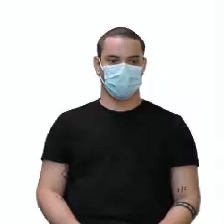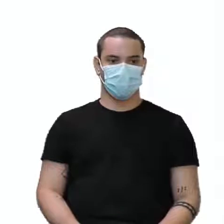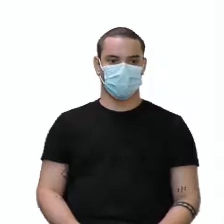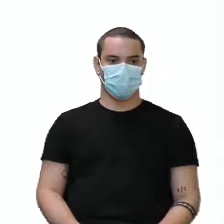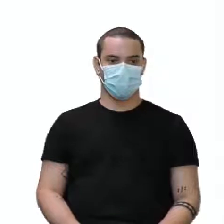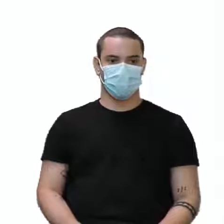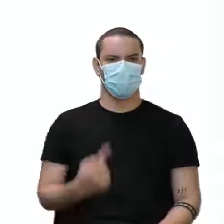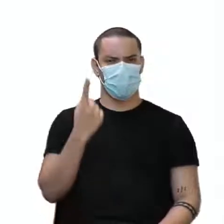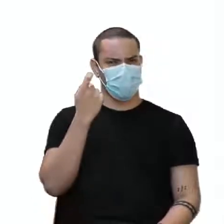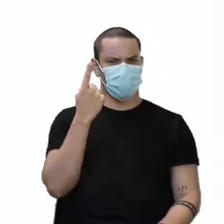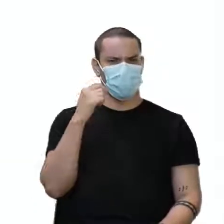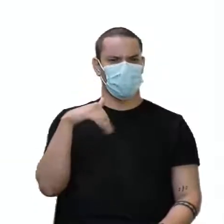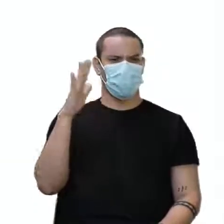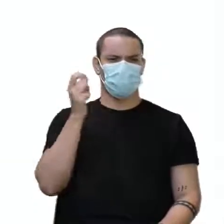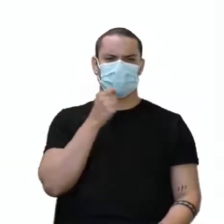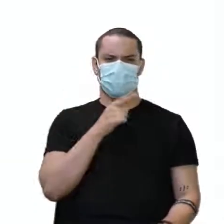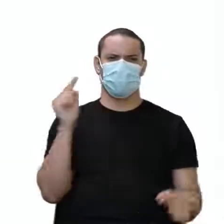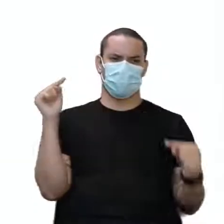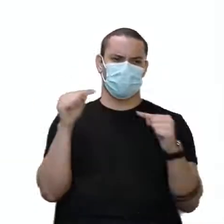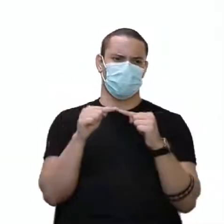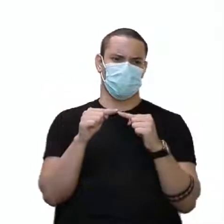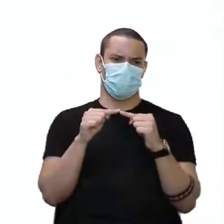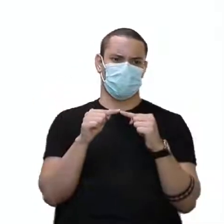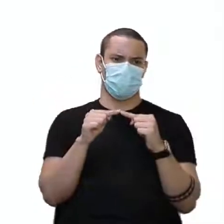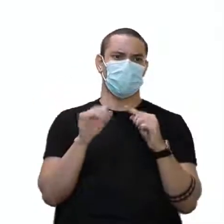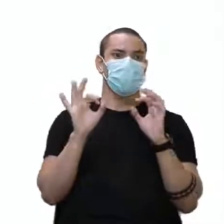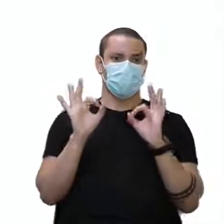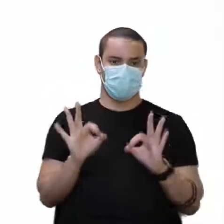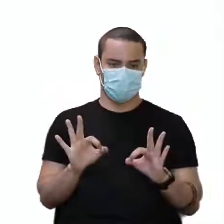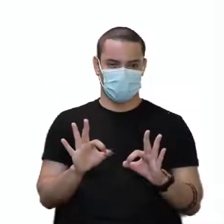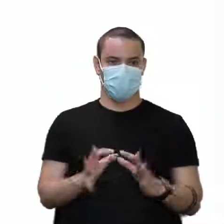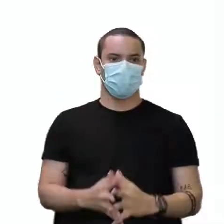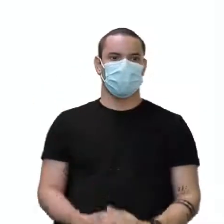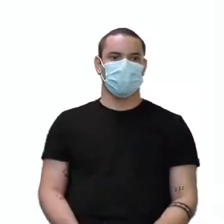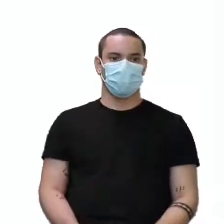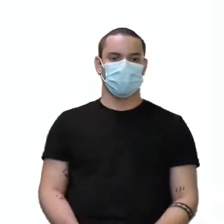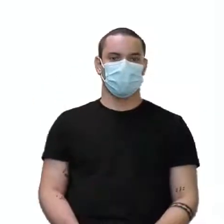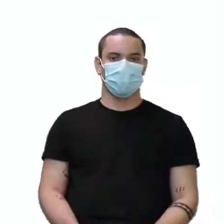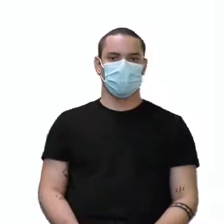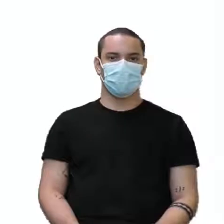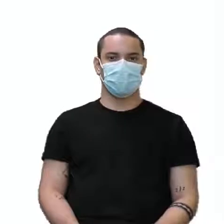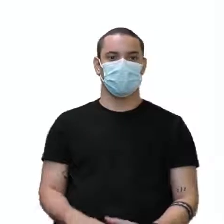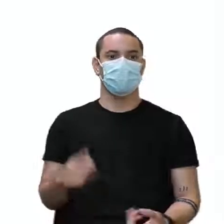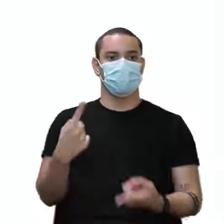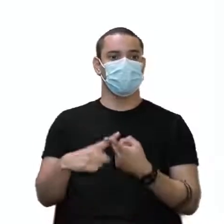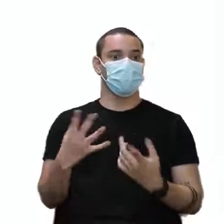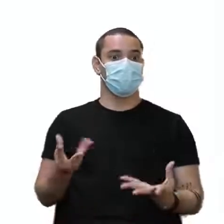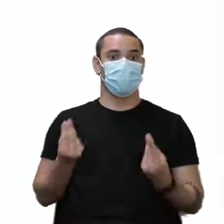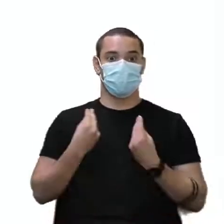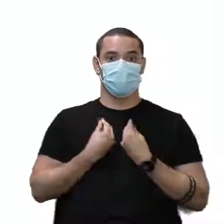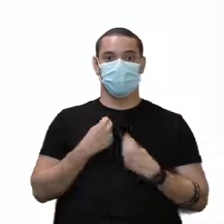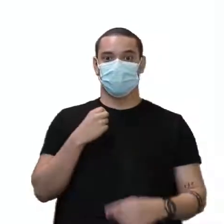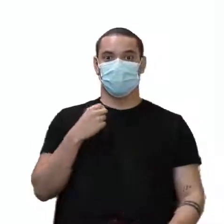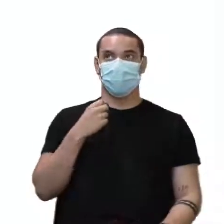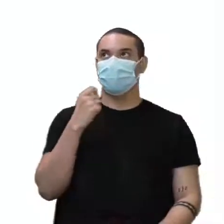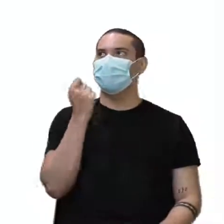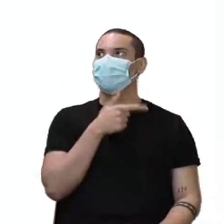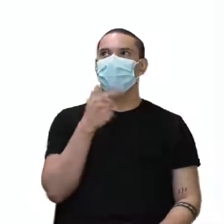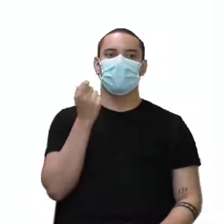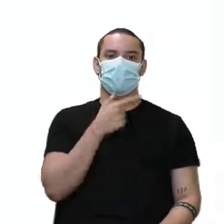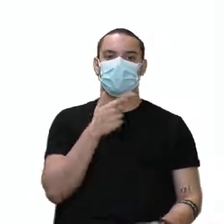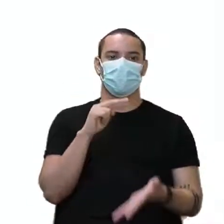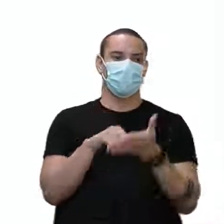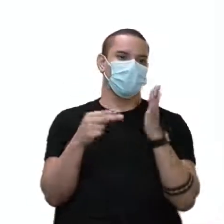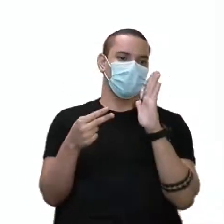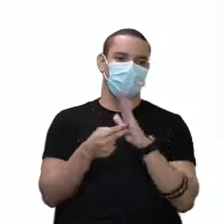alternativa que eu acho que teria mais graça. E é justamente a alternativa correta, porque ela passa para mim algo mais engraçado, que é